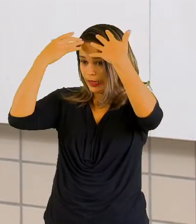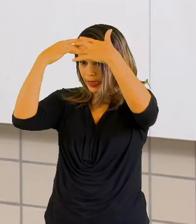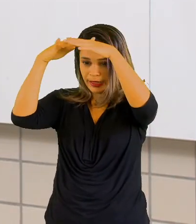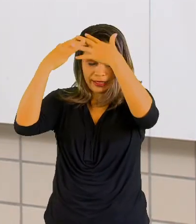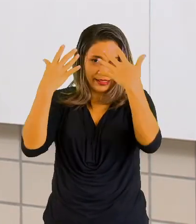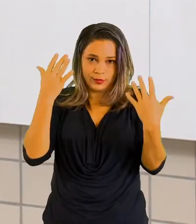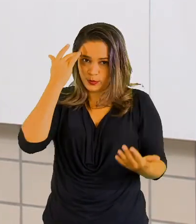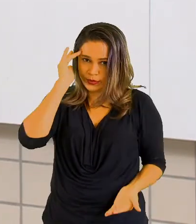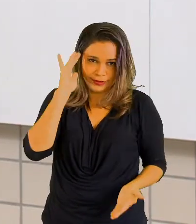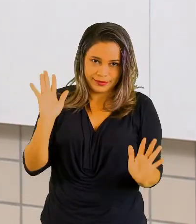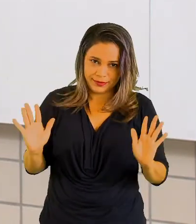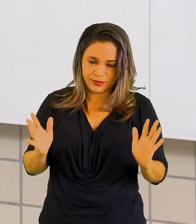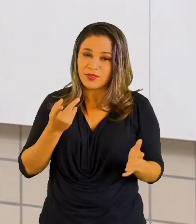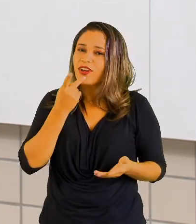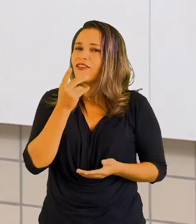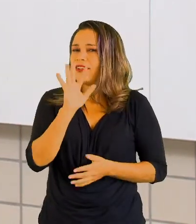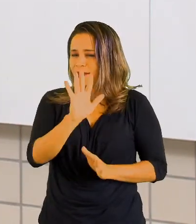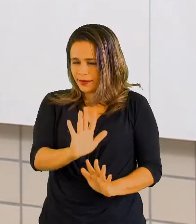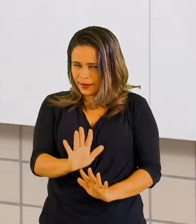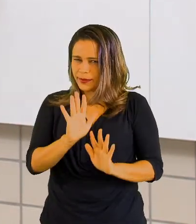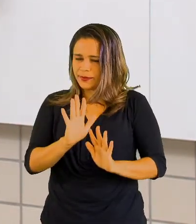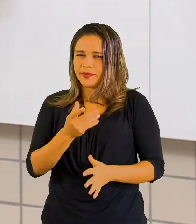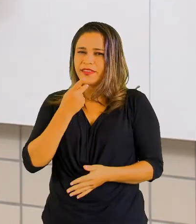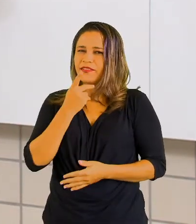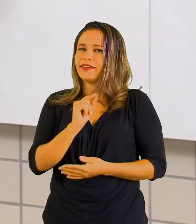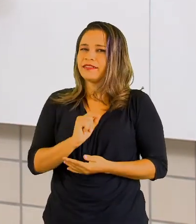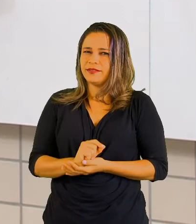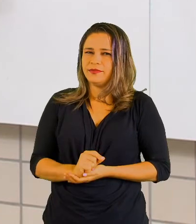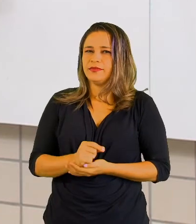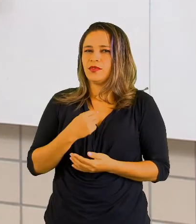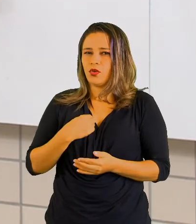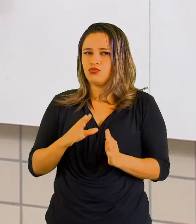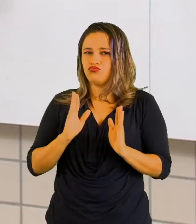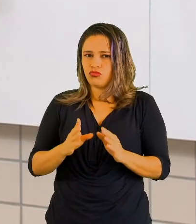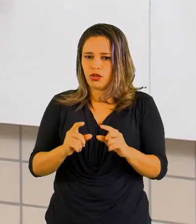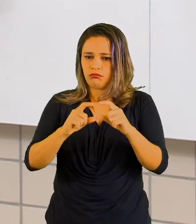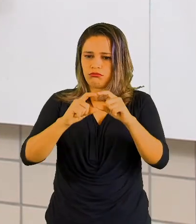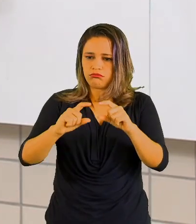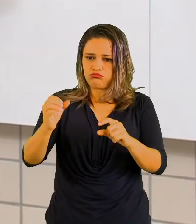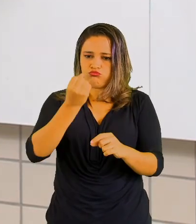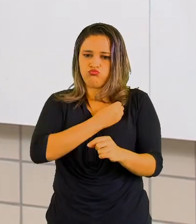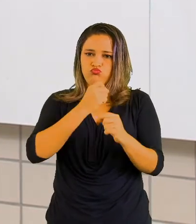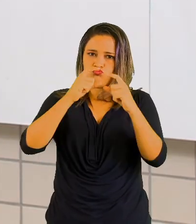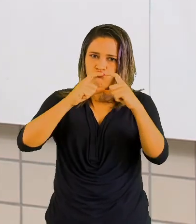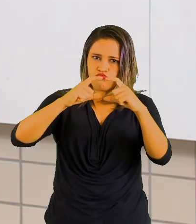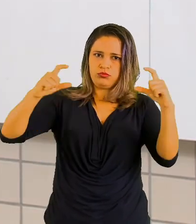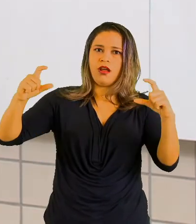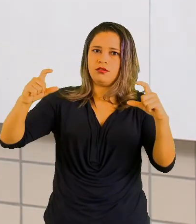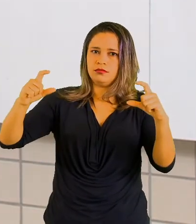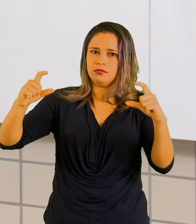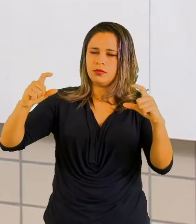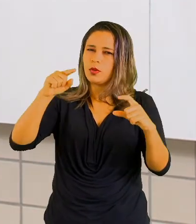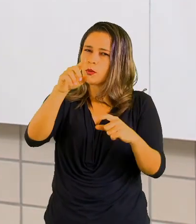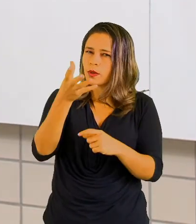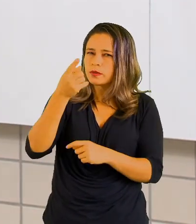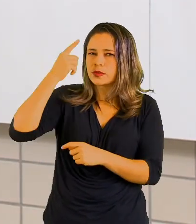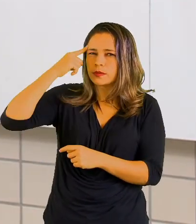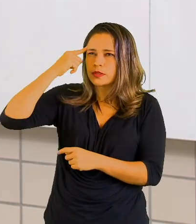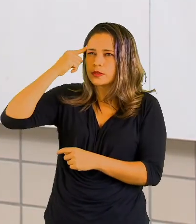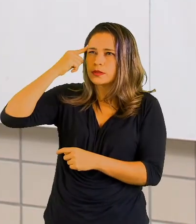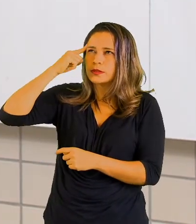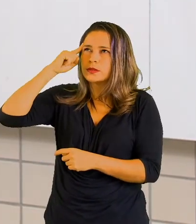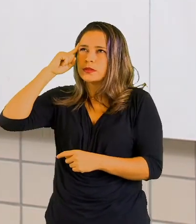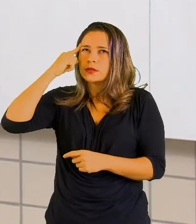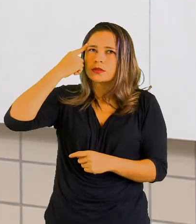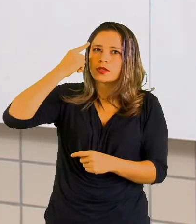dizer? Eu coloquei um valor grande aqui, porque eu quero que vocês pensem em uma maneira de achar essa